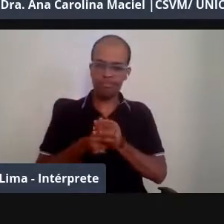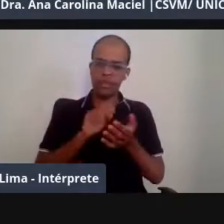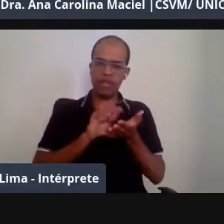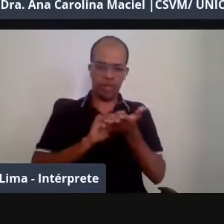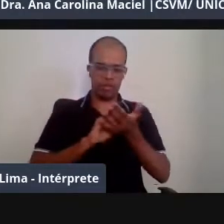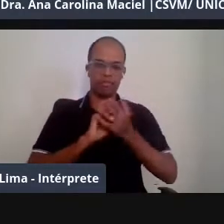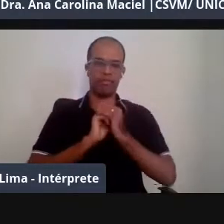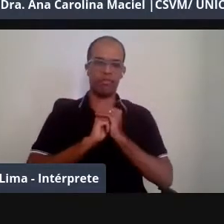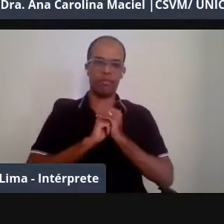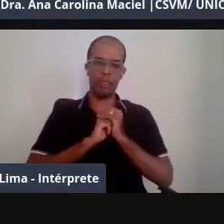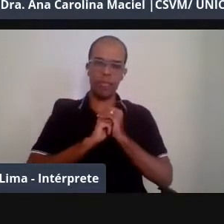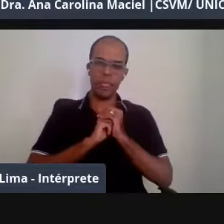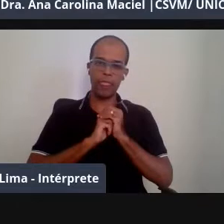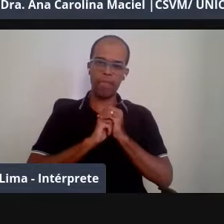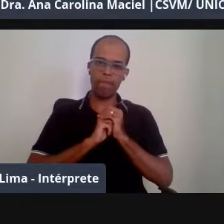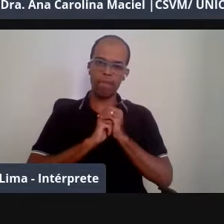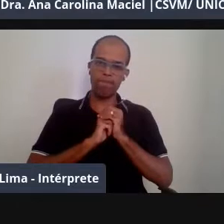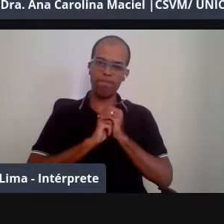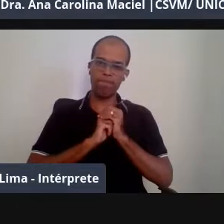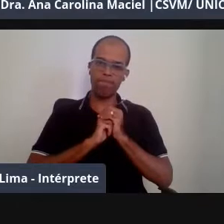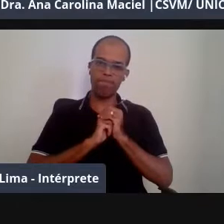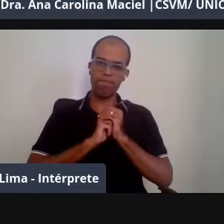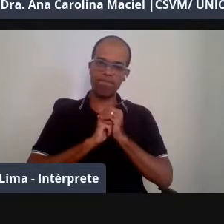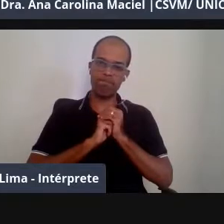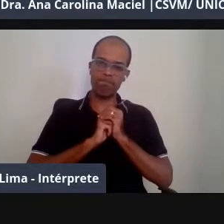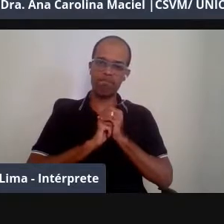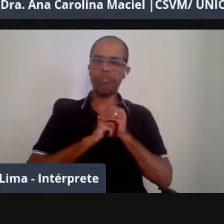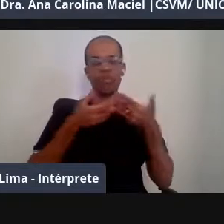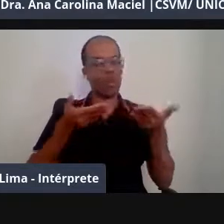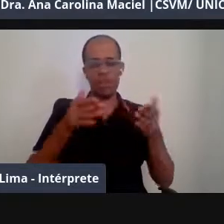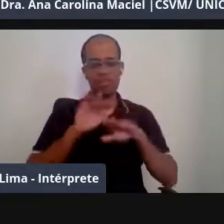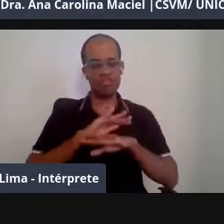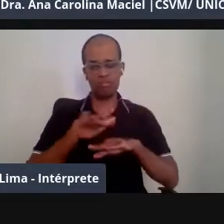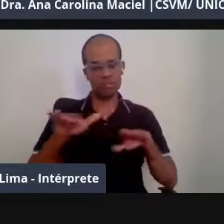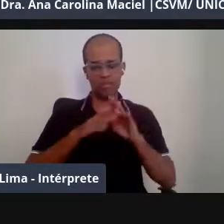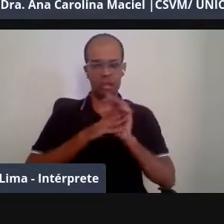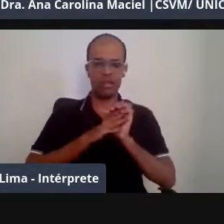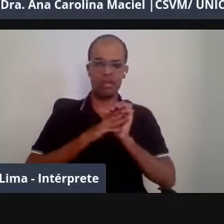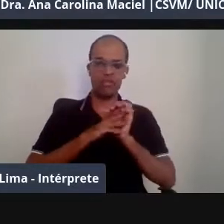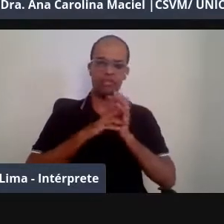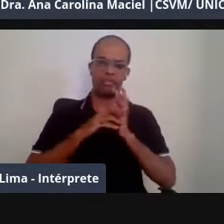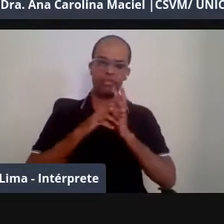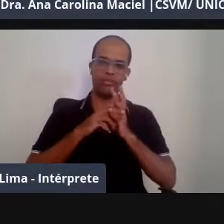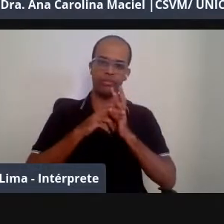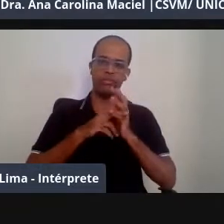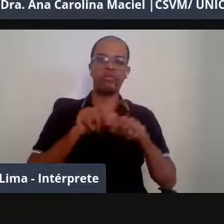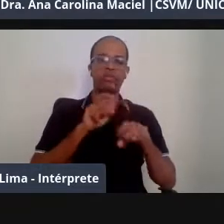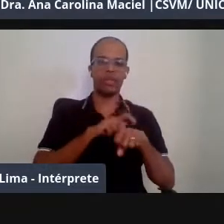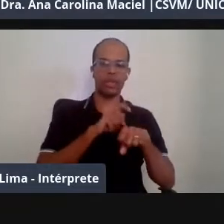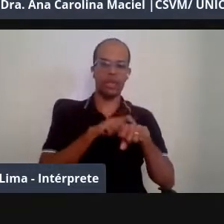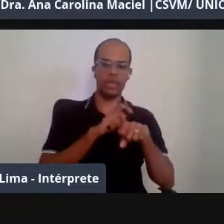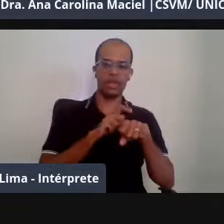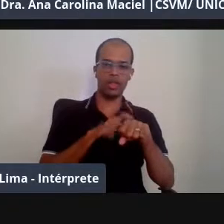inclusão. Bem, eu acho que eu vou encerrar a minha fala por aqui para dar tempo da gente fazer uma próxima rodada, mas